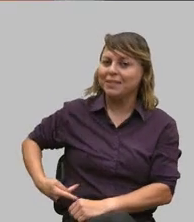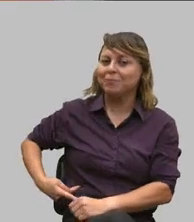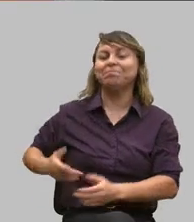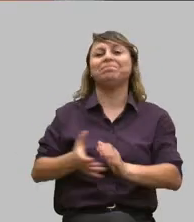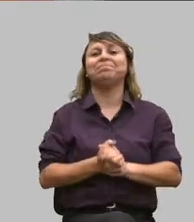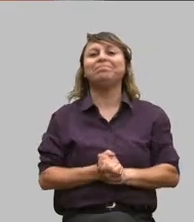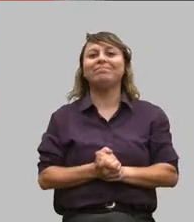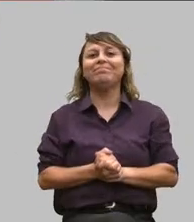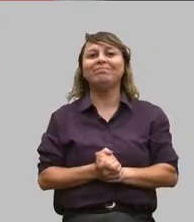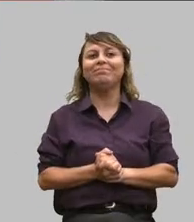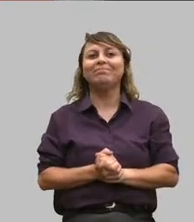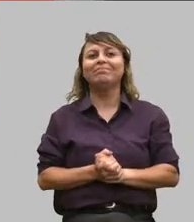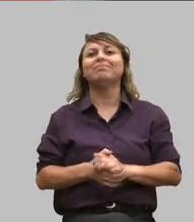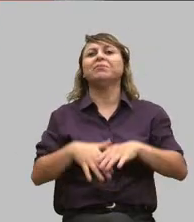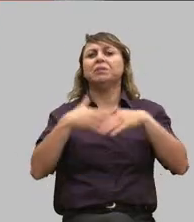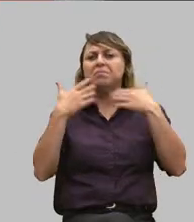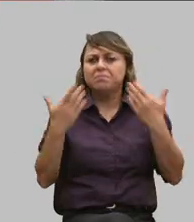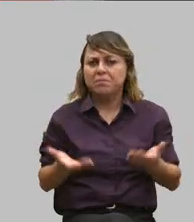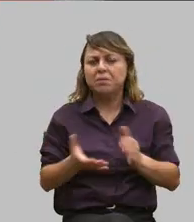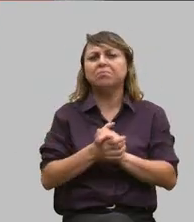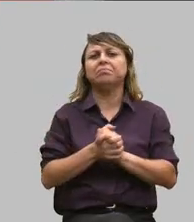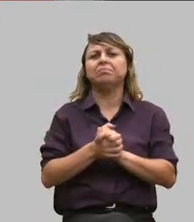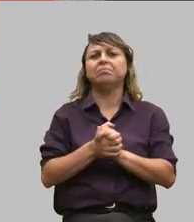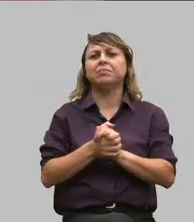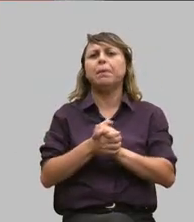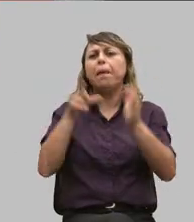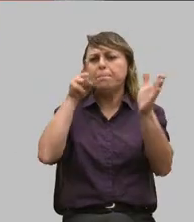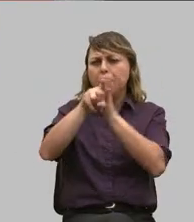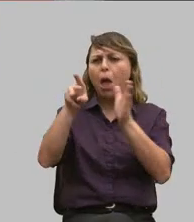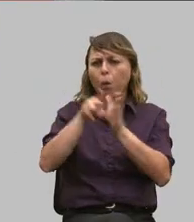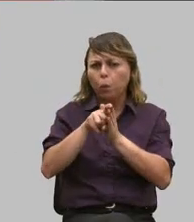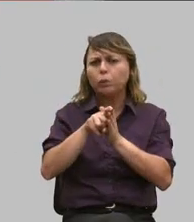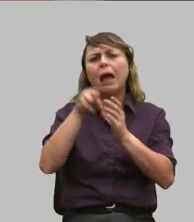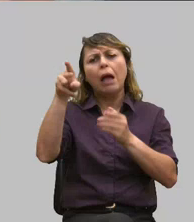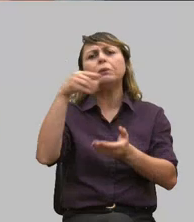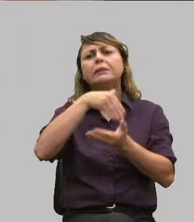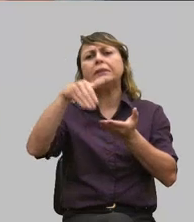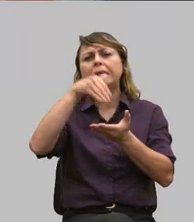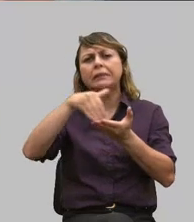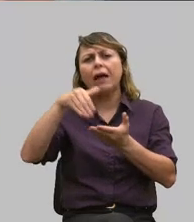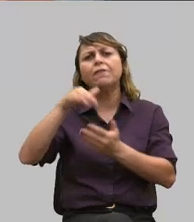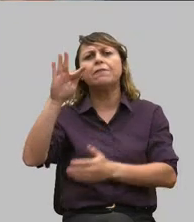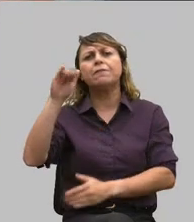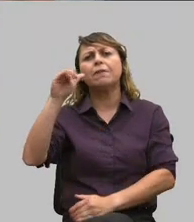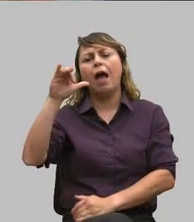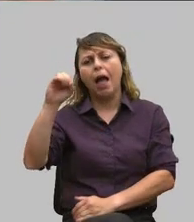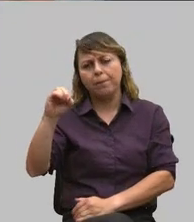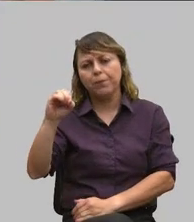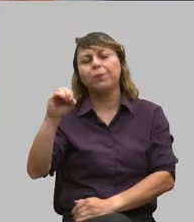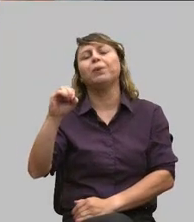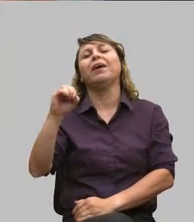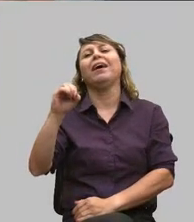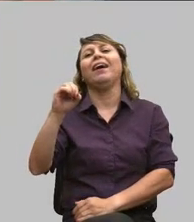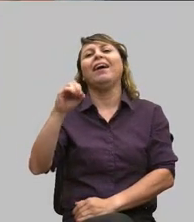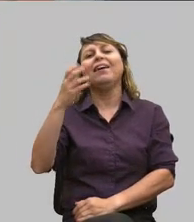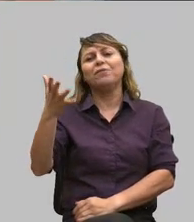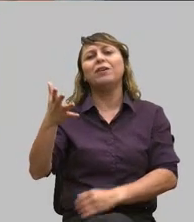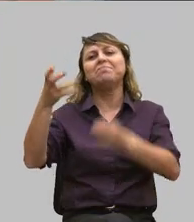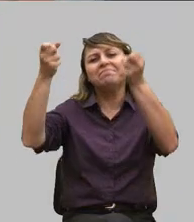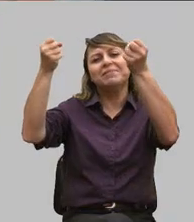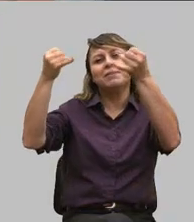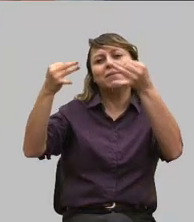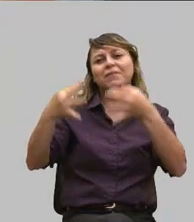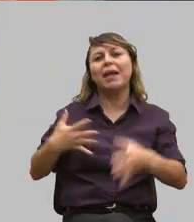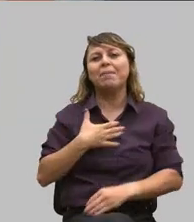a meu questionamento maior o secretário Fábio aqui acabou gente já né falando eu fiquei mais